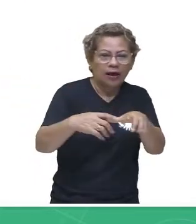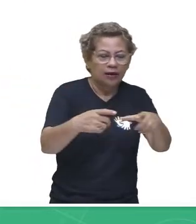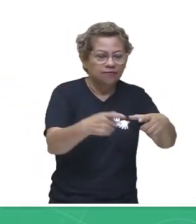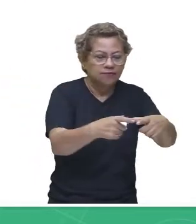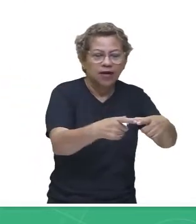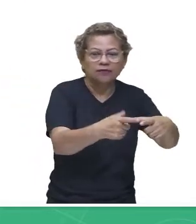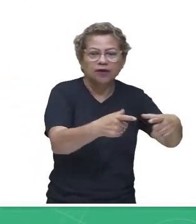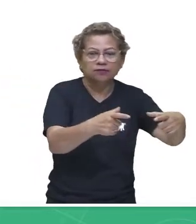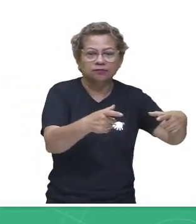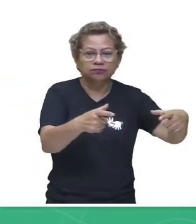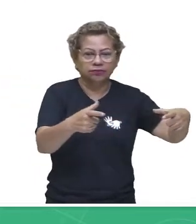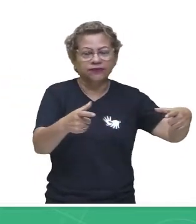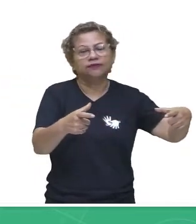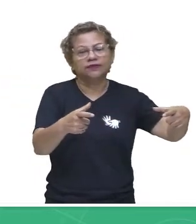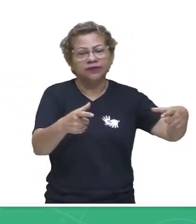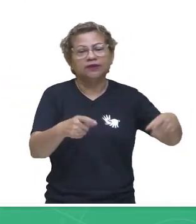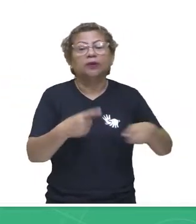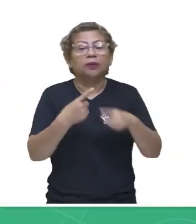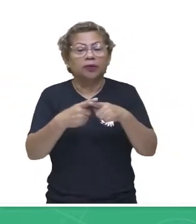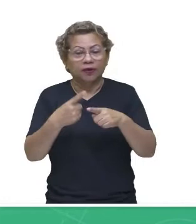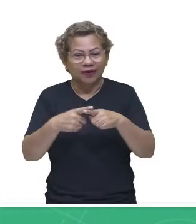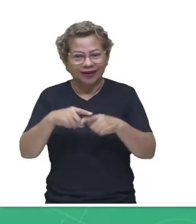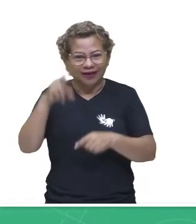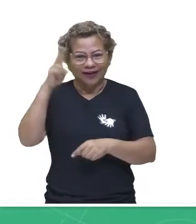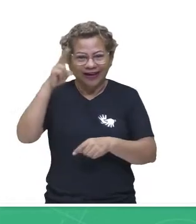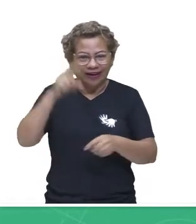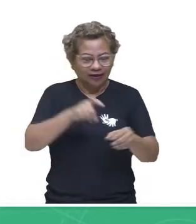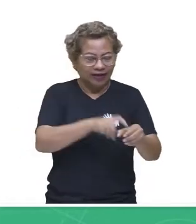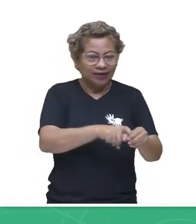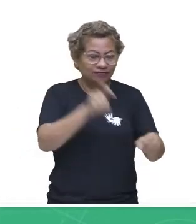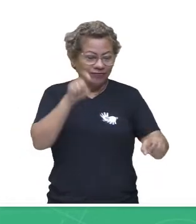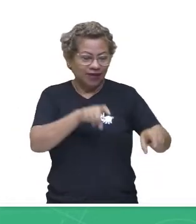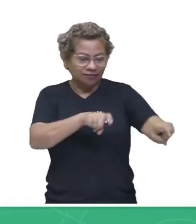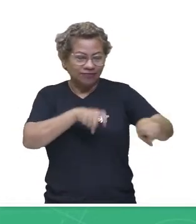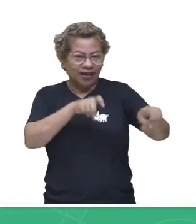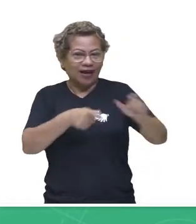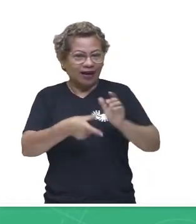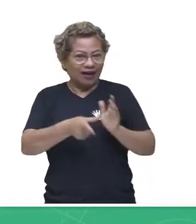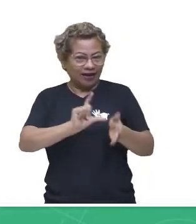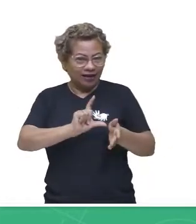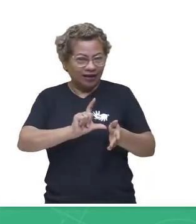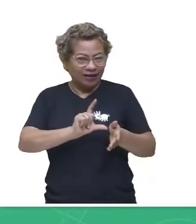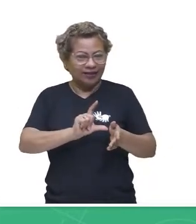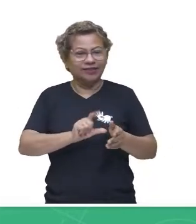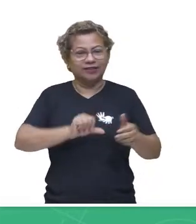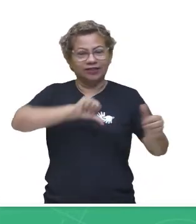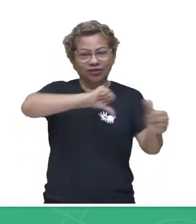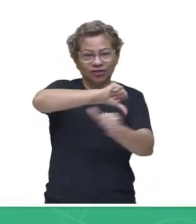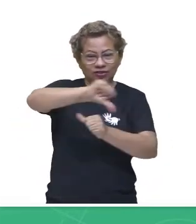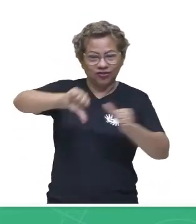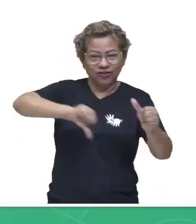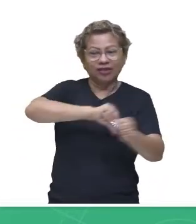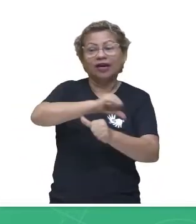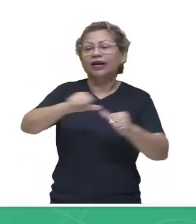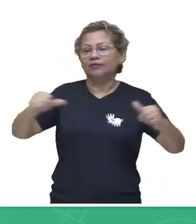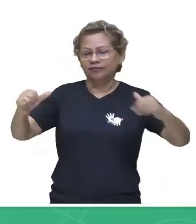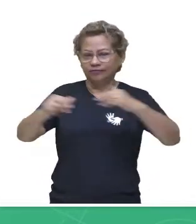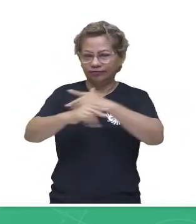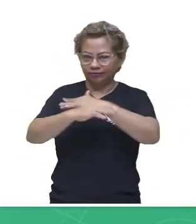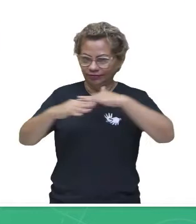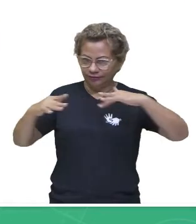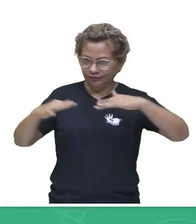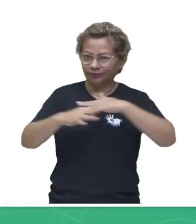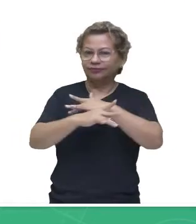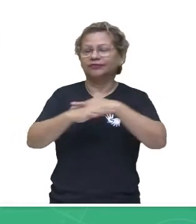as cidades, né? As cidades que eram o novo lugar, o novo polo atrativo. Por que elas